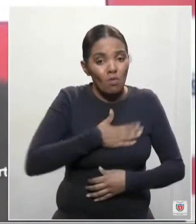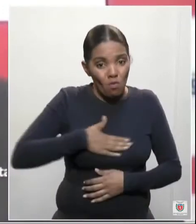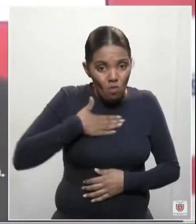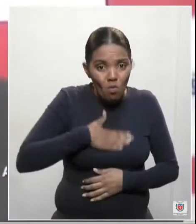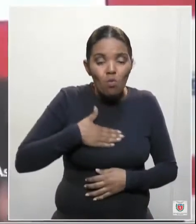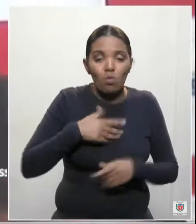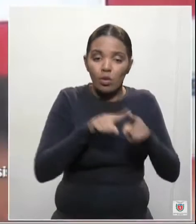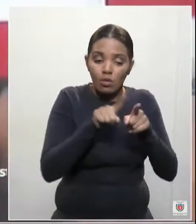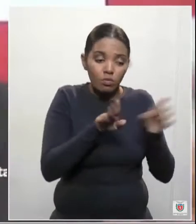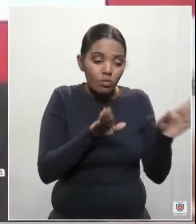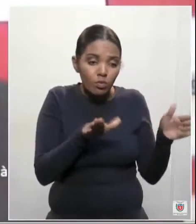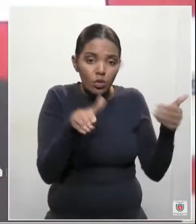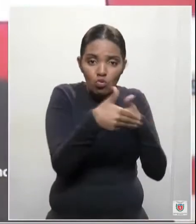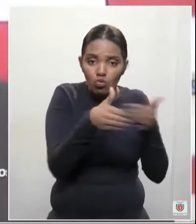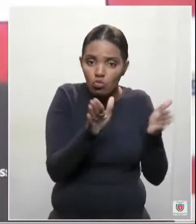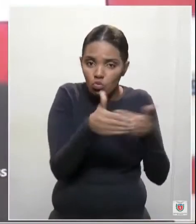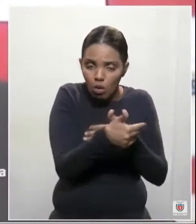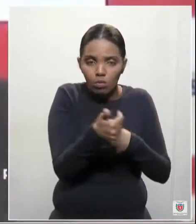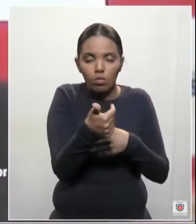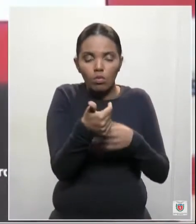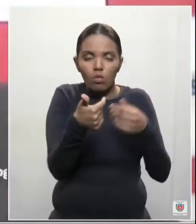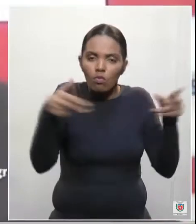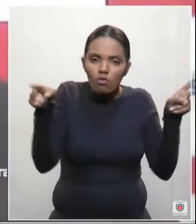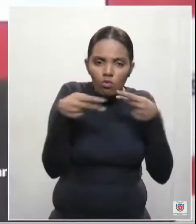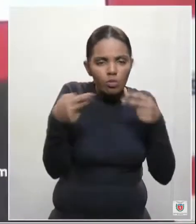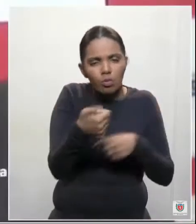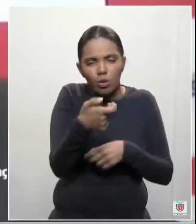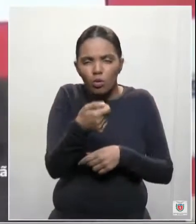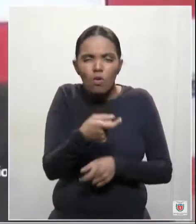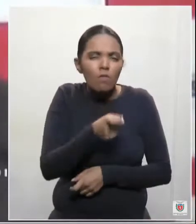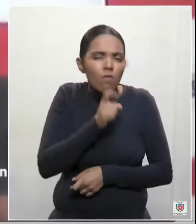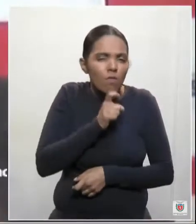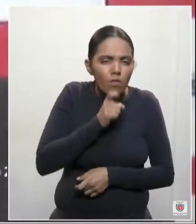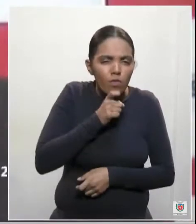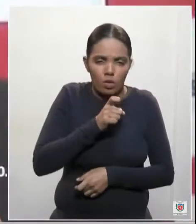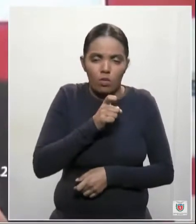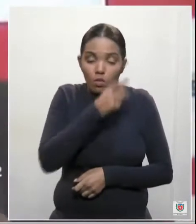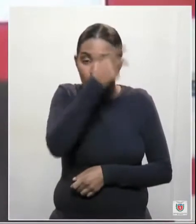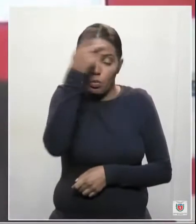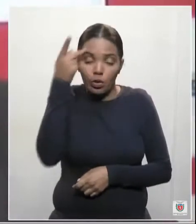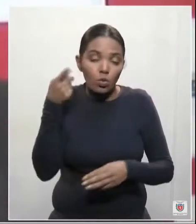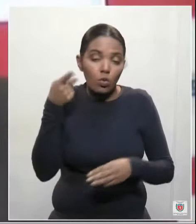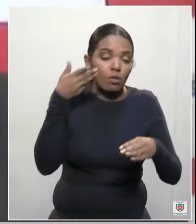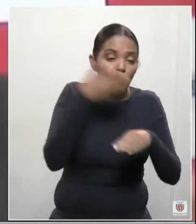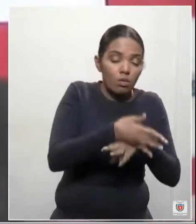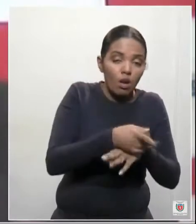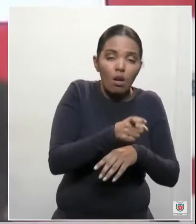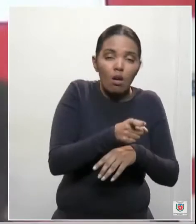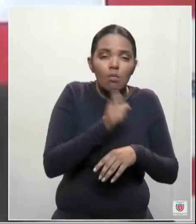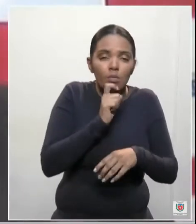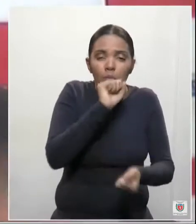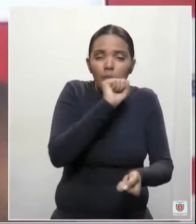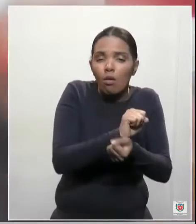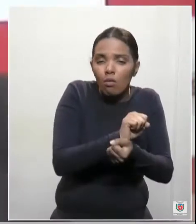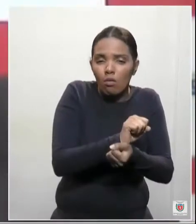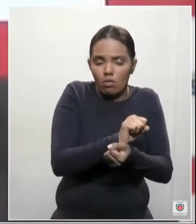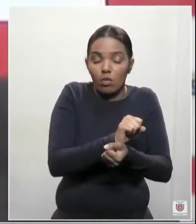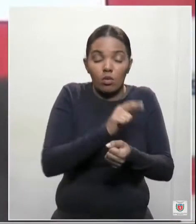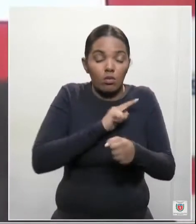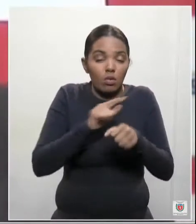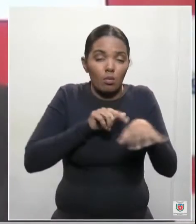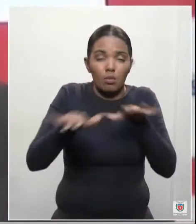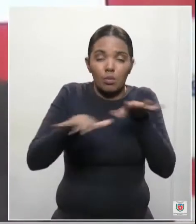são ambientes fechados, de baixa ventilação, de baixa temperatura, as pessoas trabalham ladarado, as máquinas têm muito ruído e